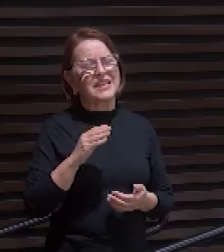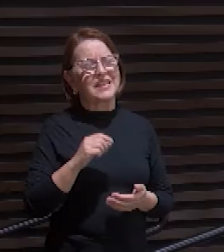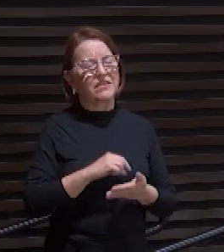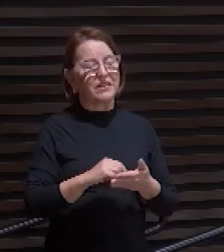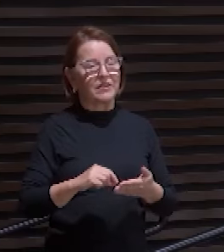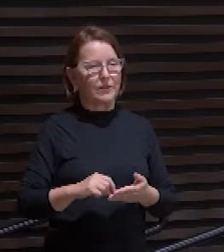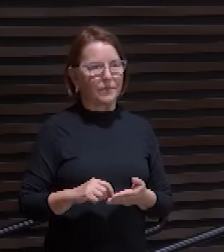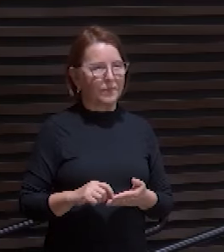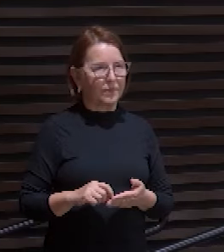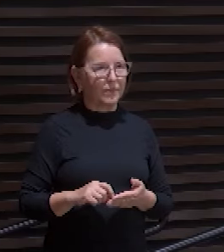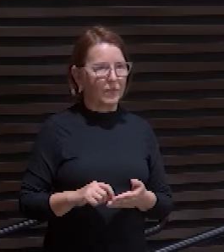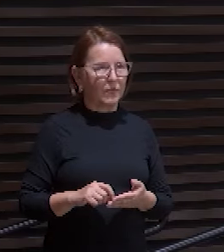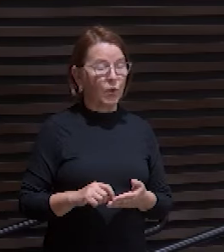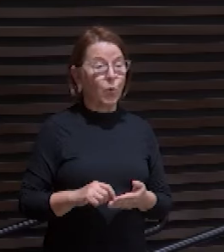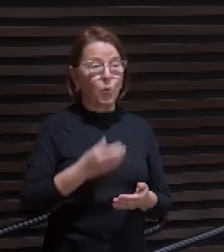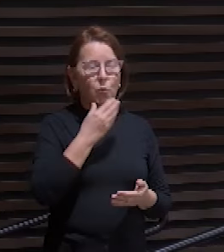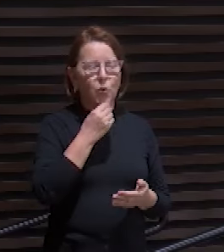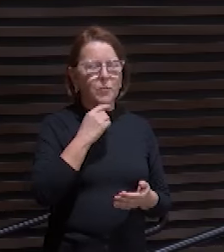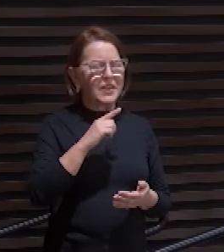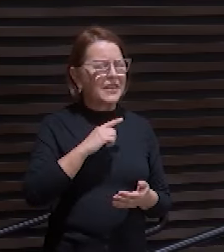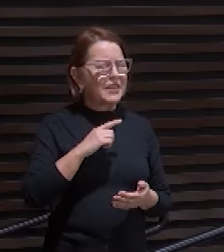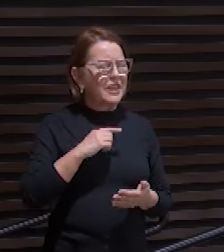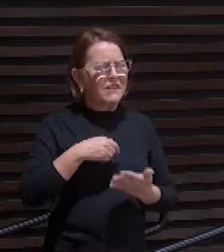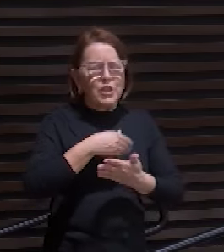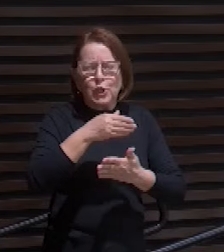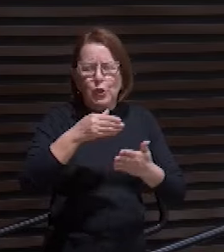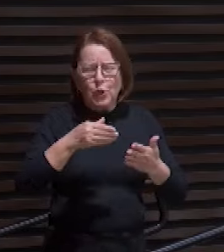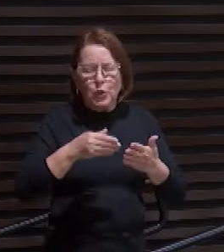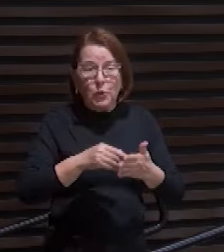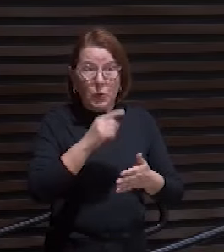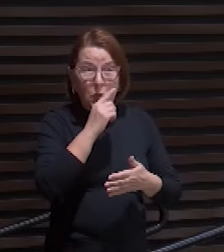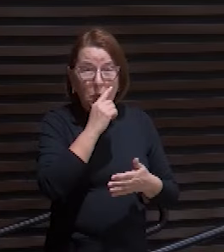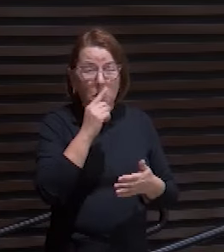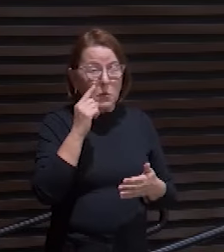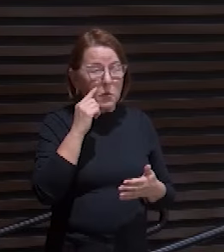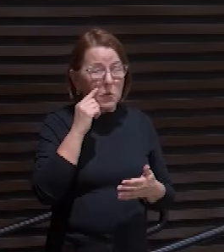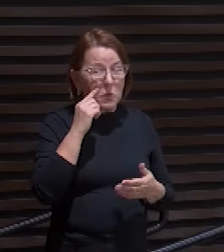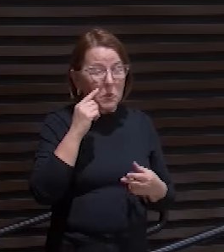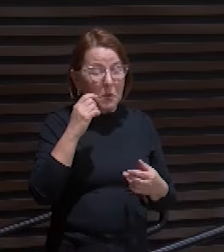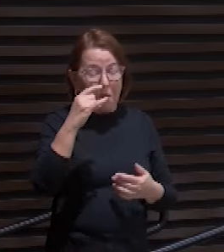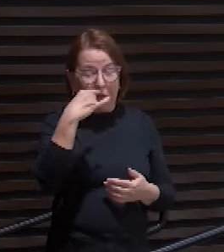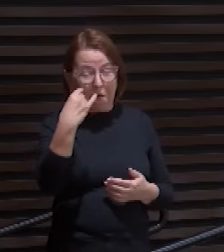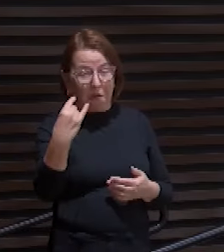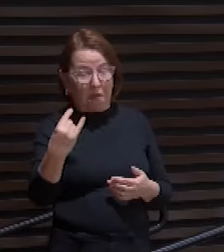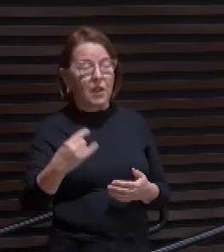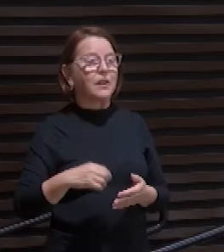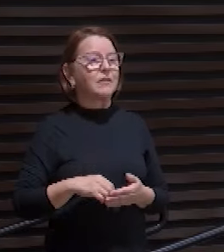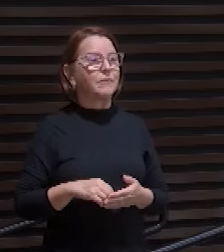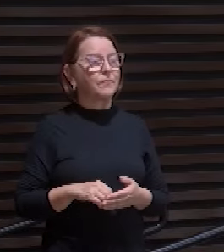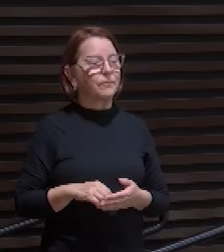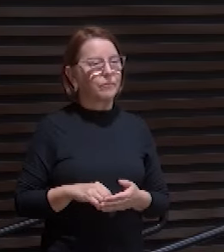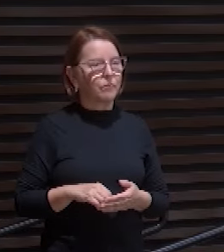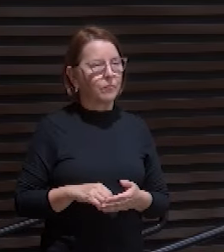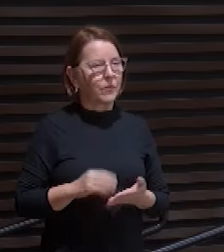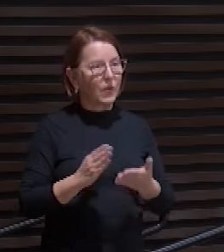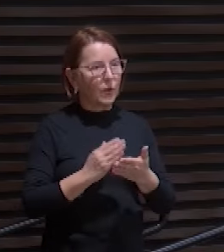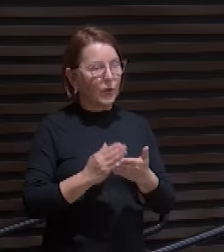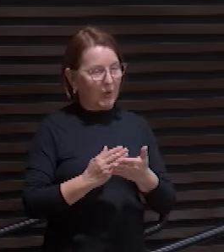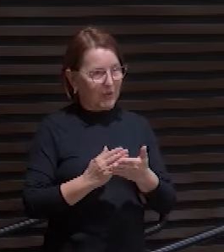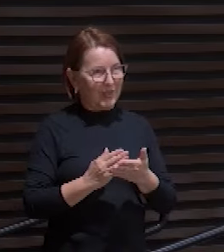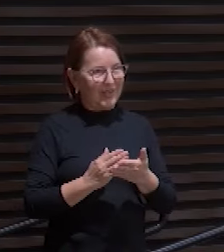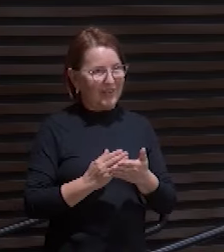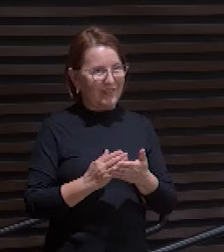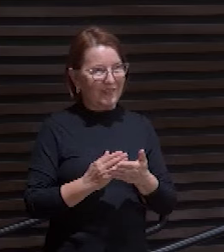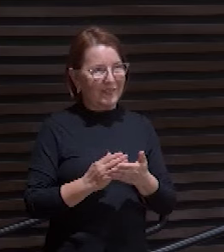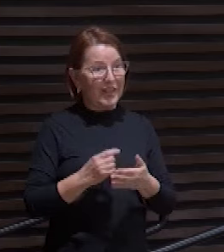Um homem que teve tudo que os seus olhos viram e cobiçaram. O livro de Eclesiastes, eu queria desafiar você a ler pelo